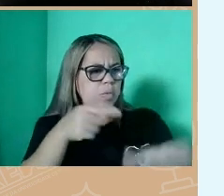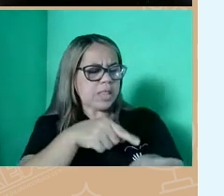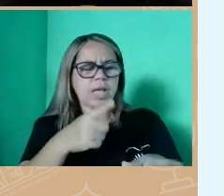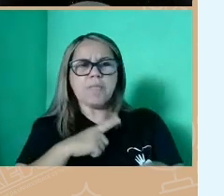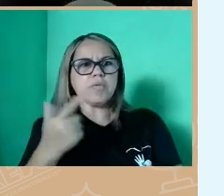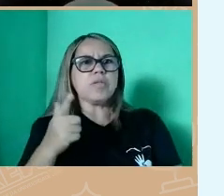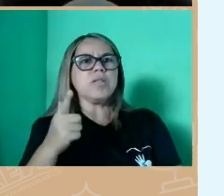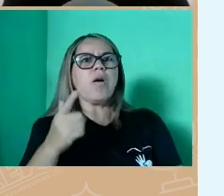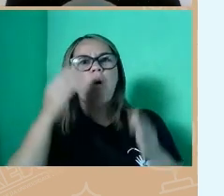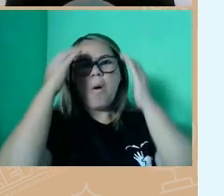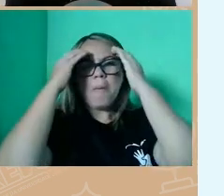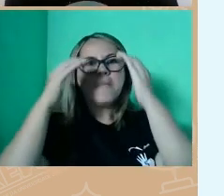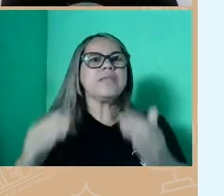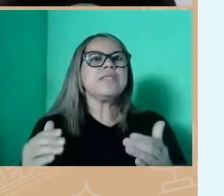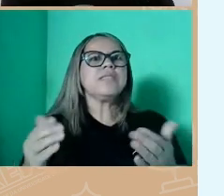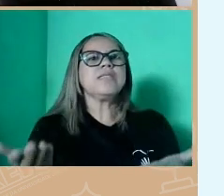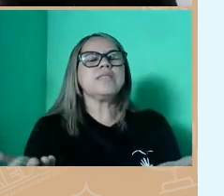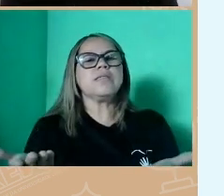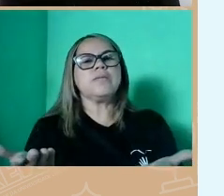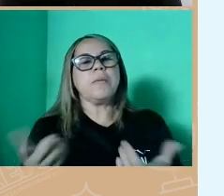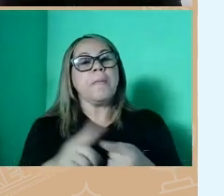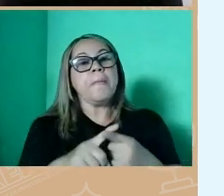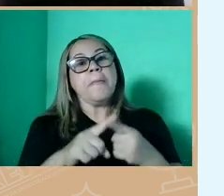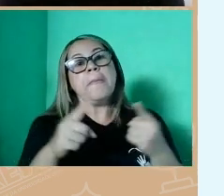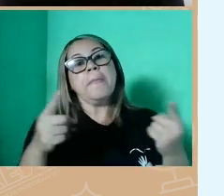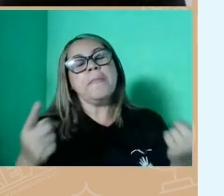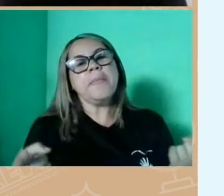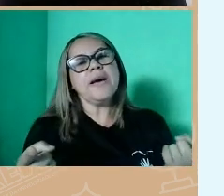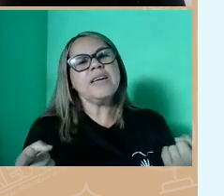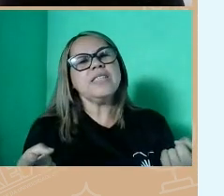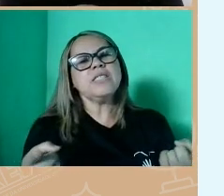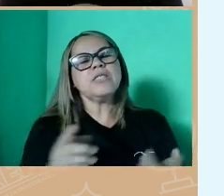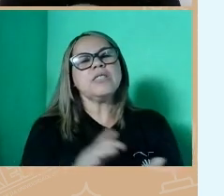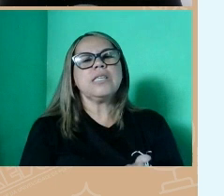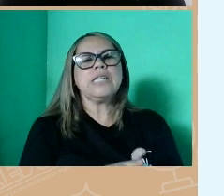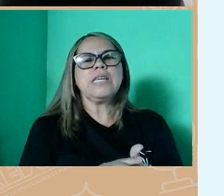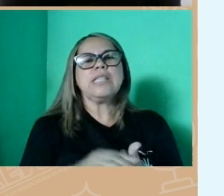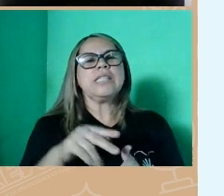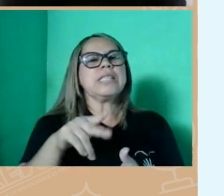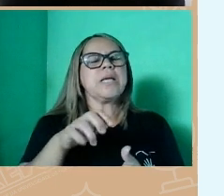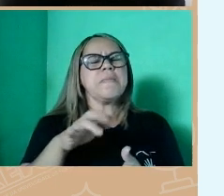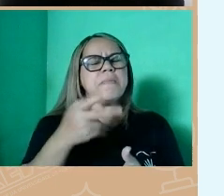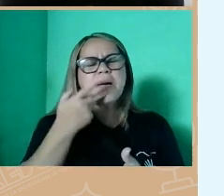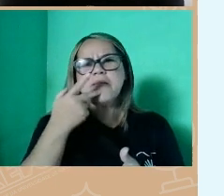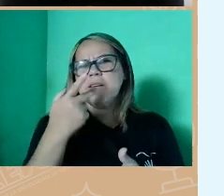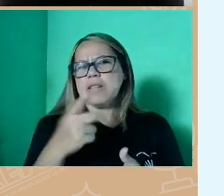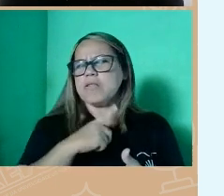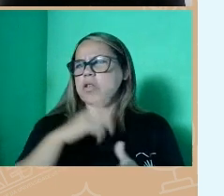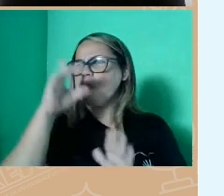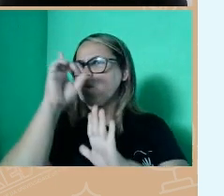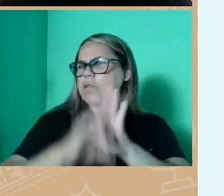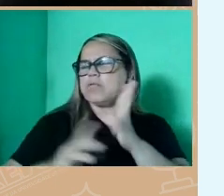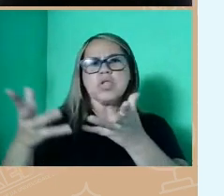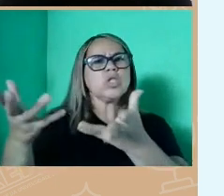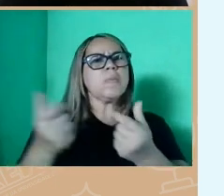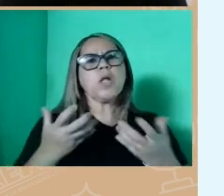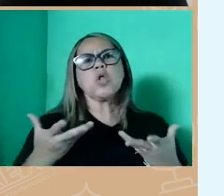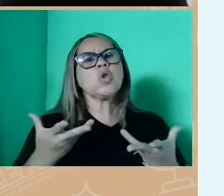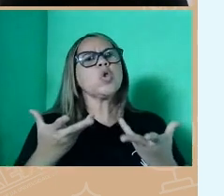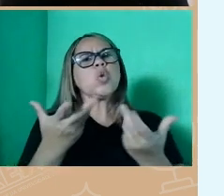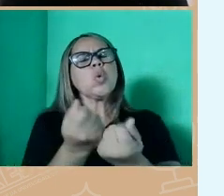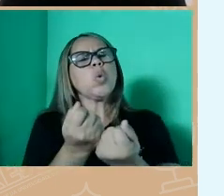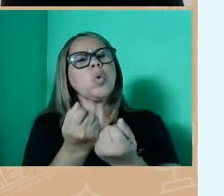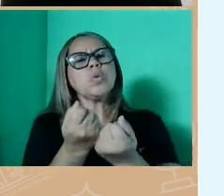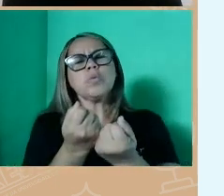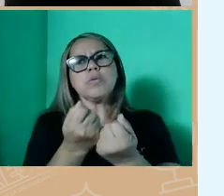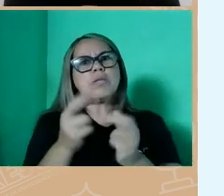-estabelecido. Em contrapartida, Neymar alegou que teria o direito de receber todo o valor de bônus referente ao